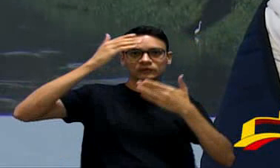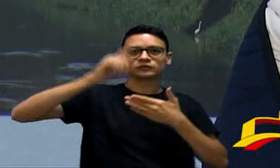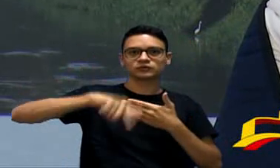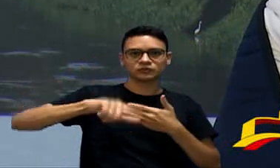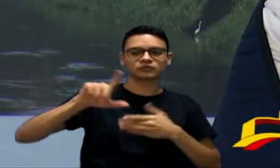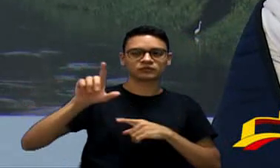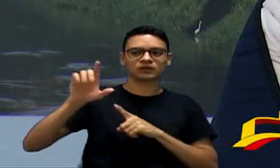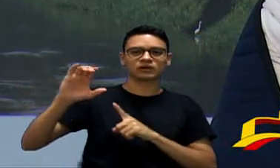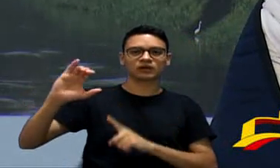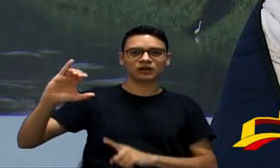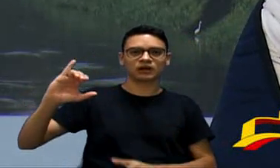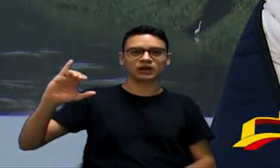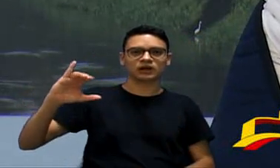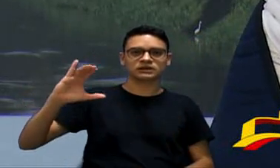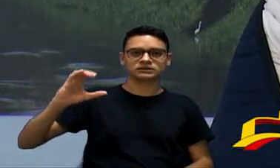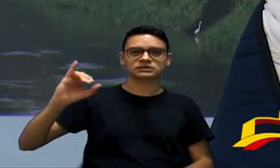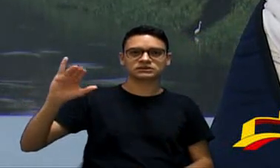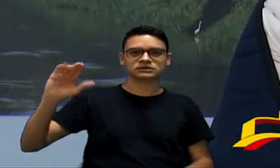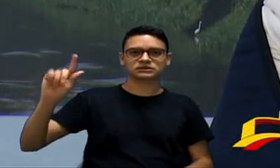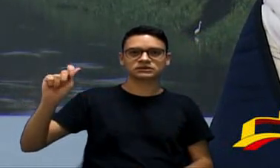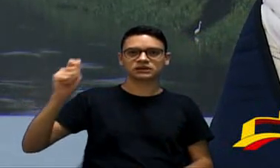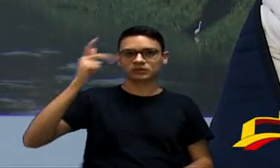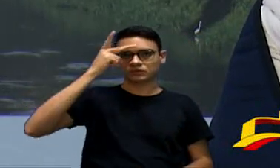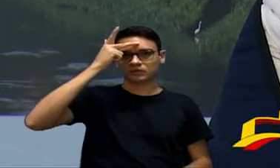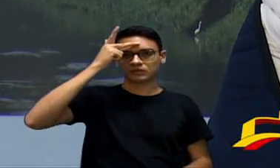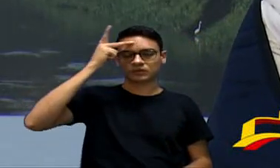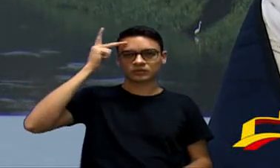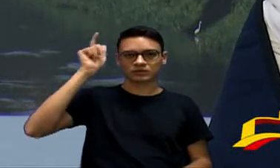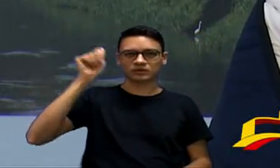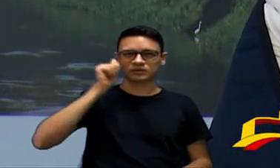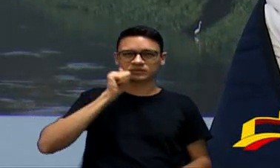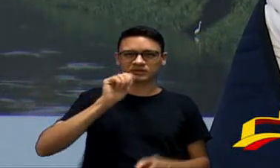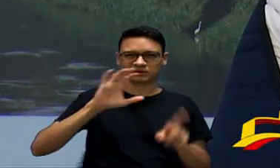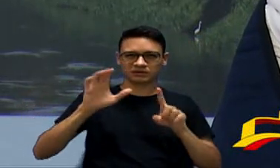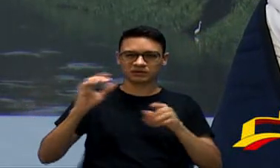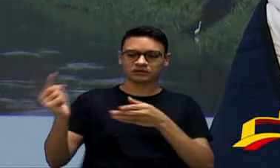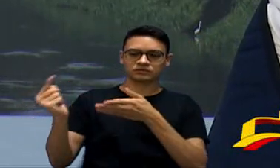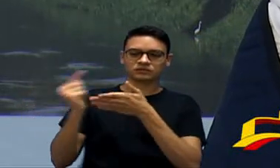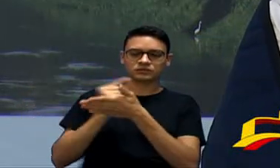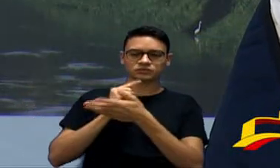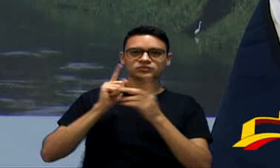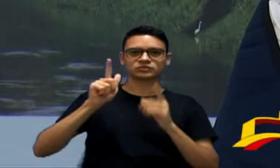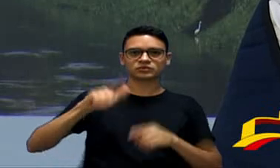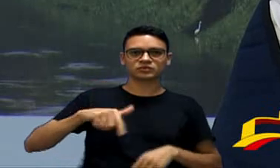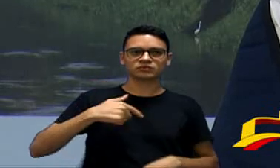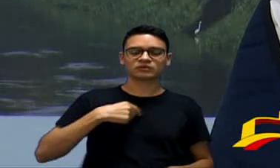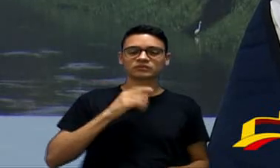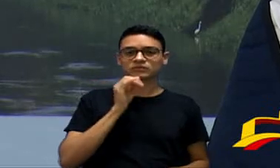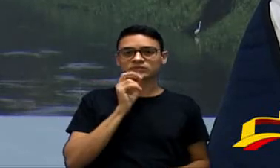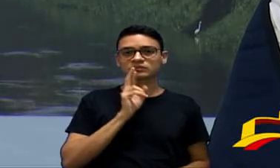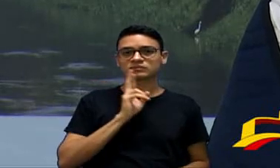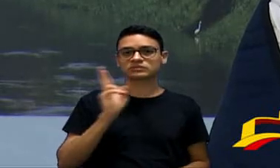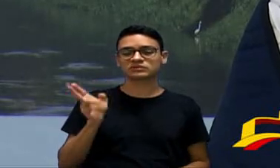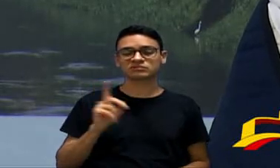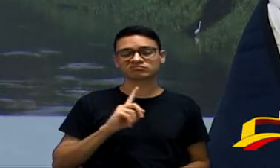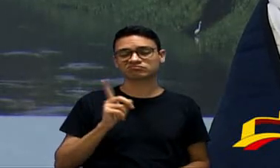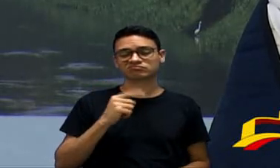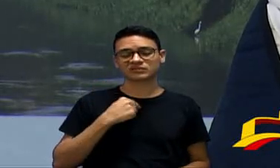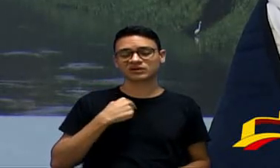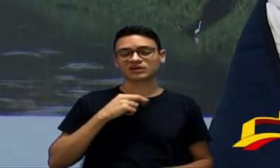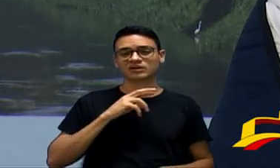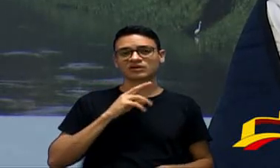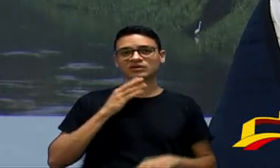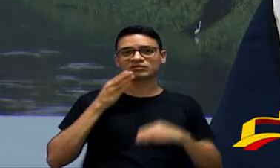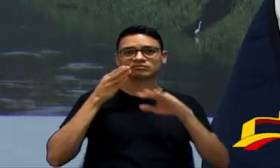Cida pelo questionamento. Eu falei, não, não tenho falado porque não entro nessas discussões ideológicas.